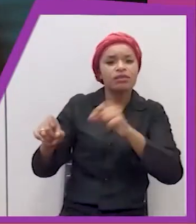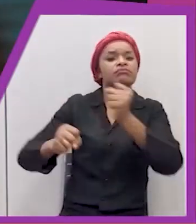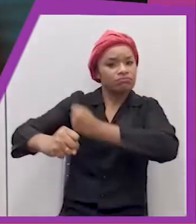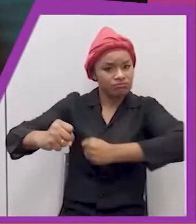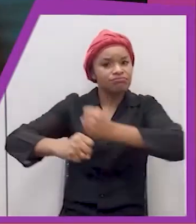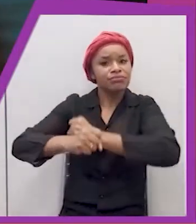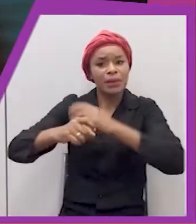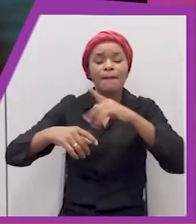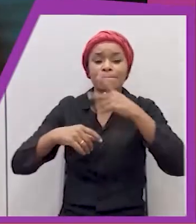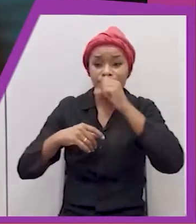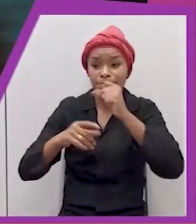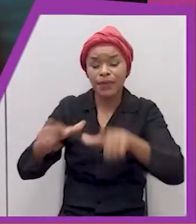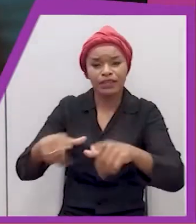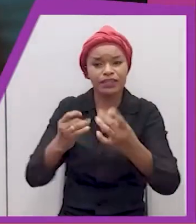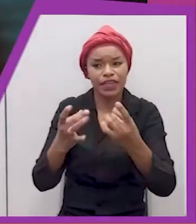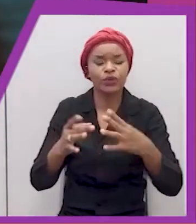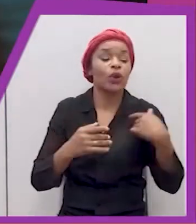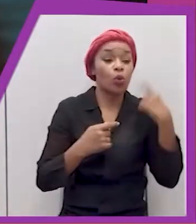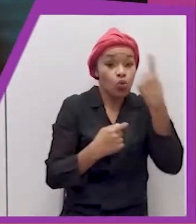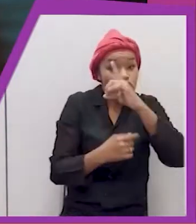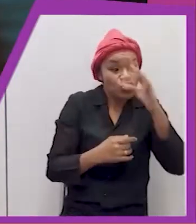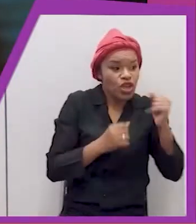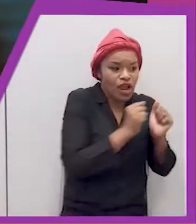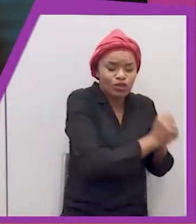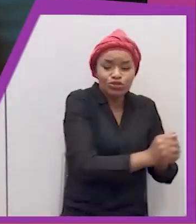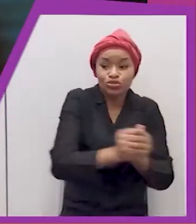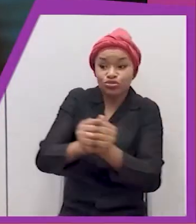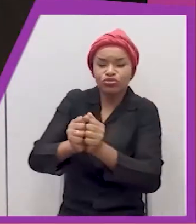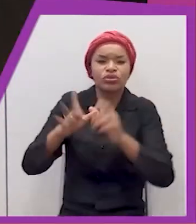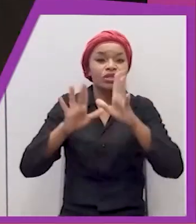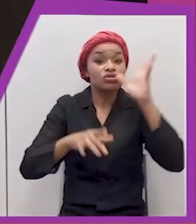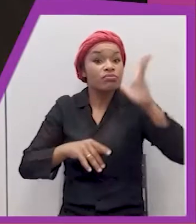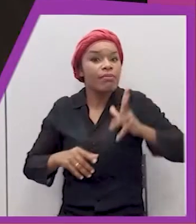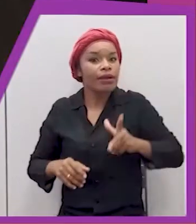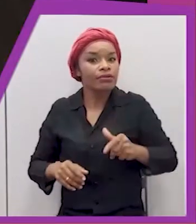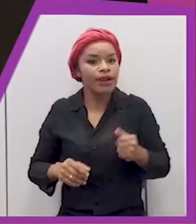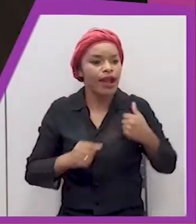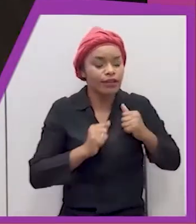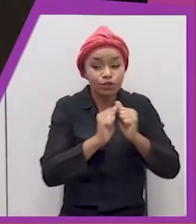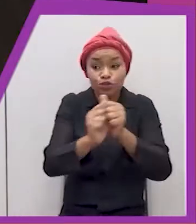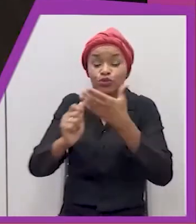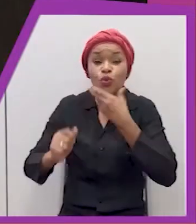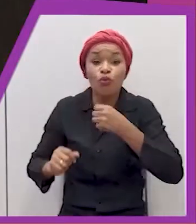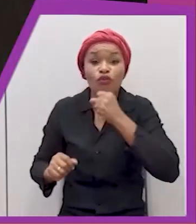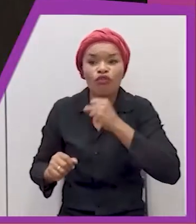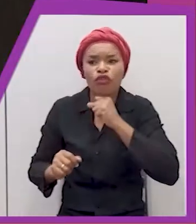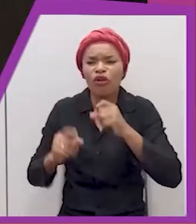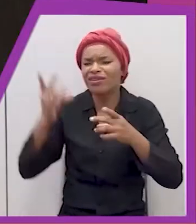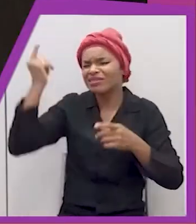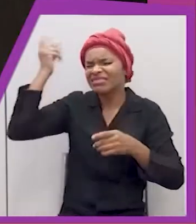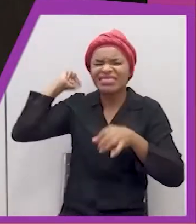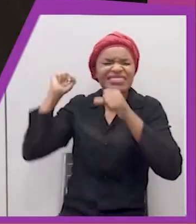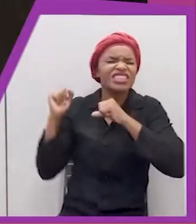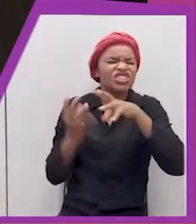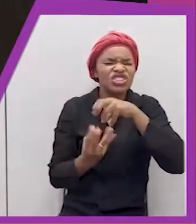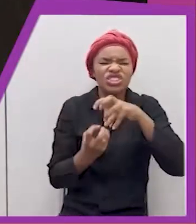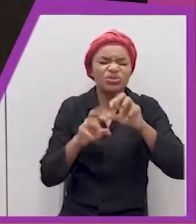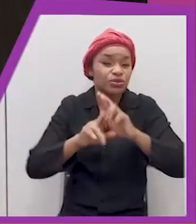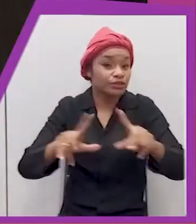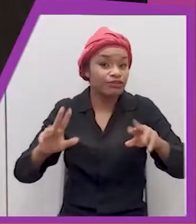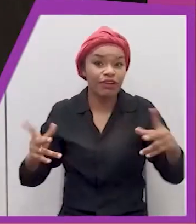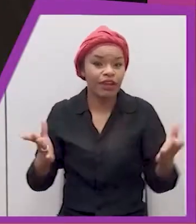o paradeiro do Padeiro surgiu de uma saudade esse esse padeiro o seu Francisco era o meu avô e o